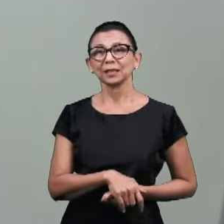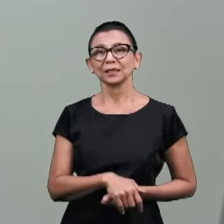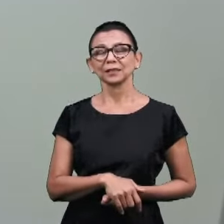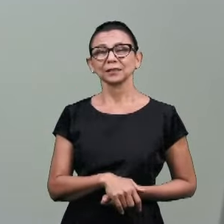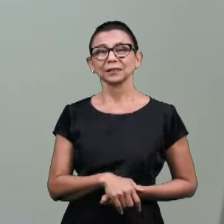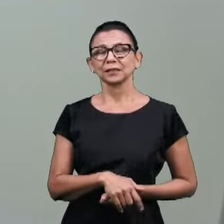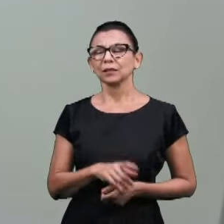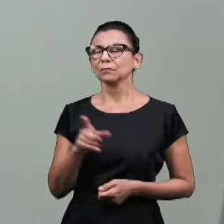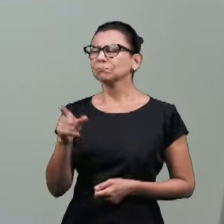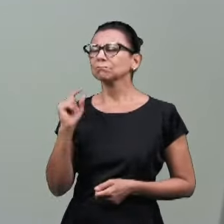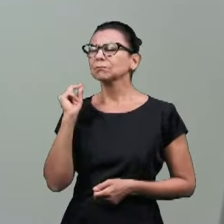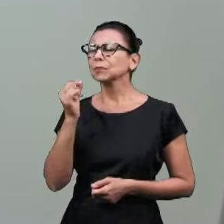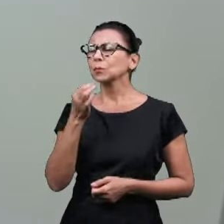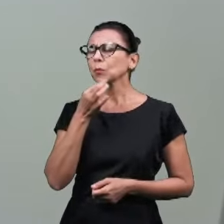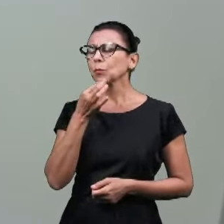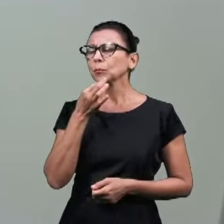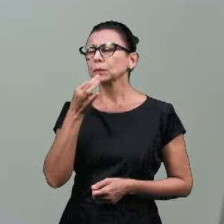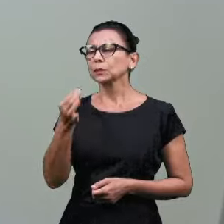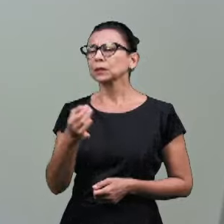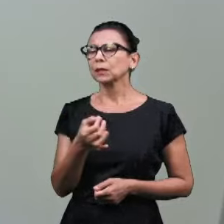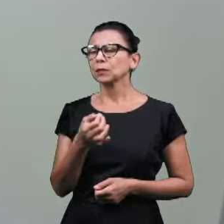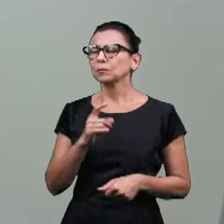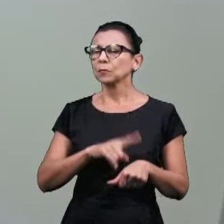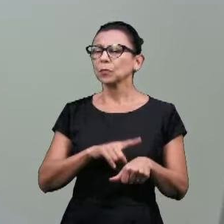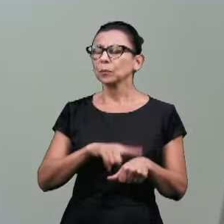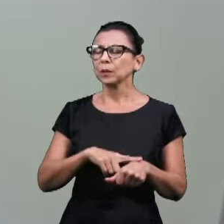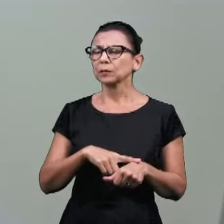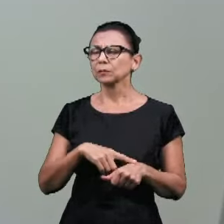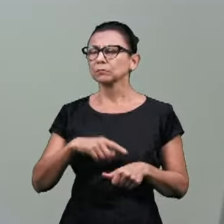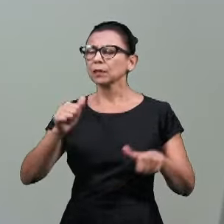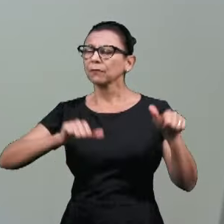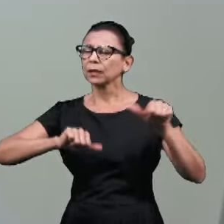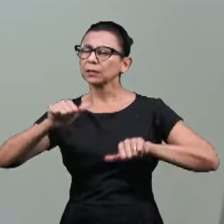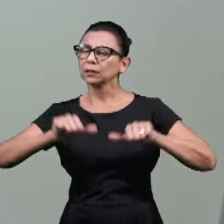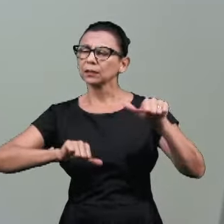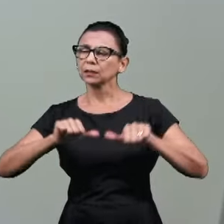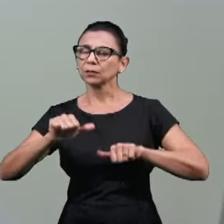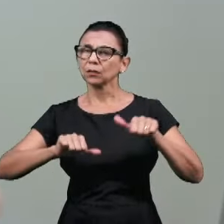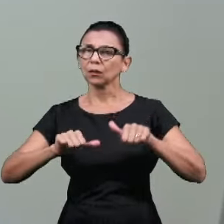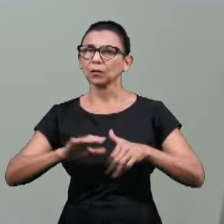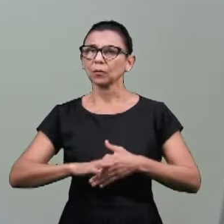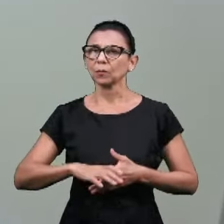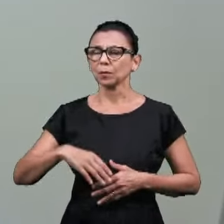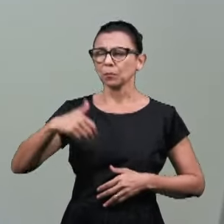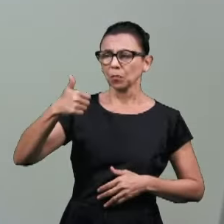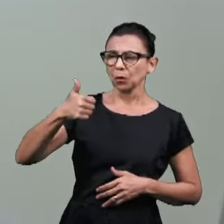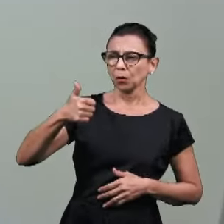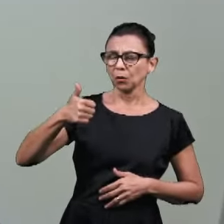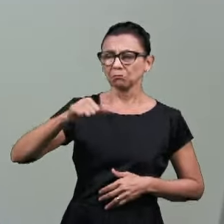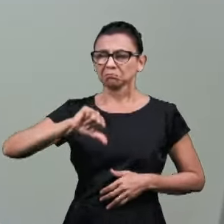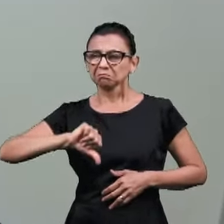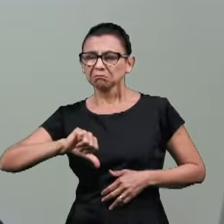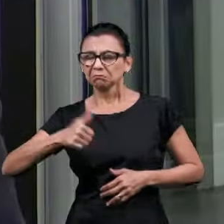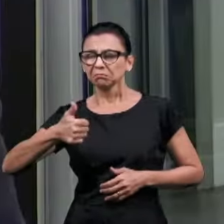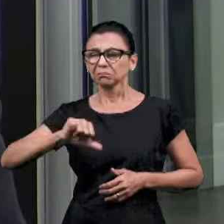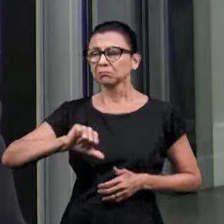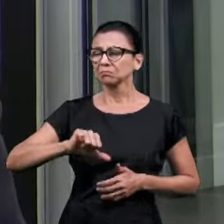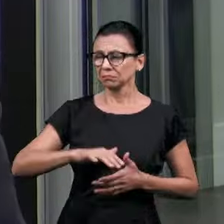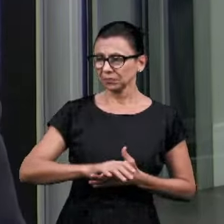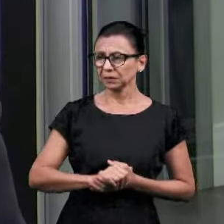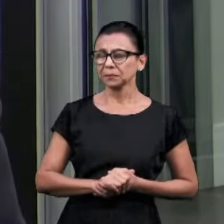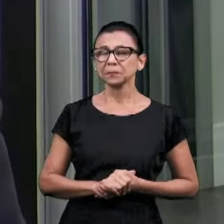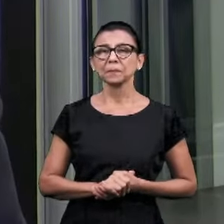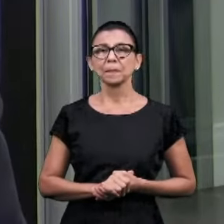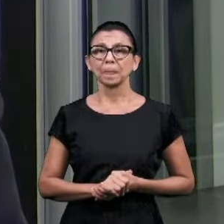para o pastor Fernando? Como que o senhor está observando esse momento nosso? Aliás, estamos saindo aí de uma pós-pandemia, né? Pós-pandemia,